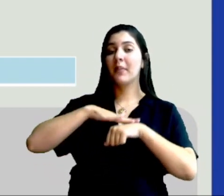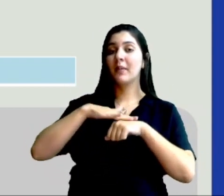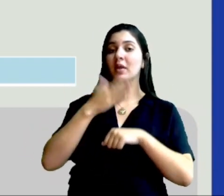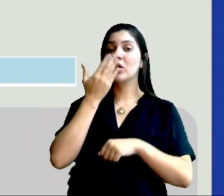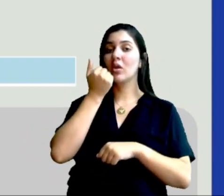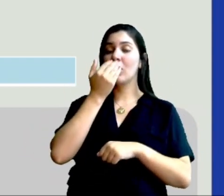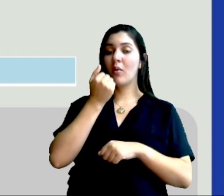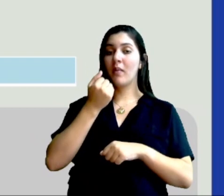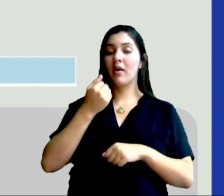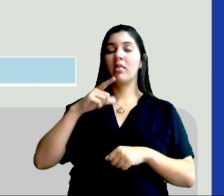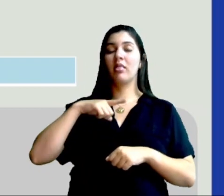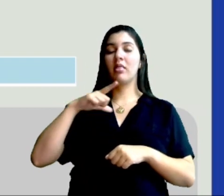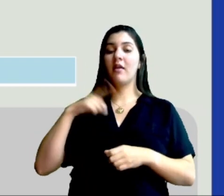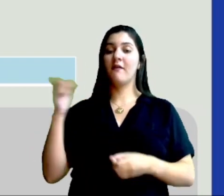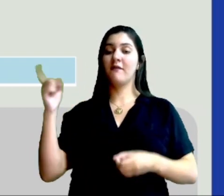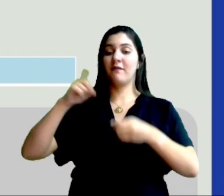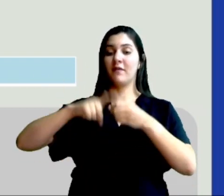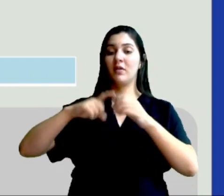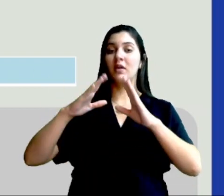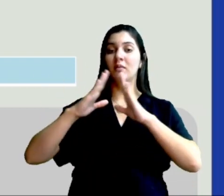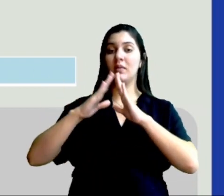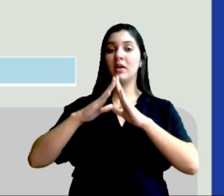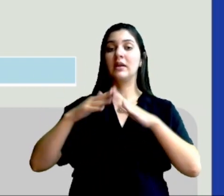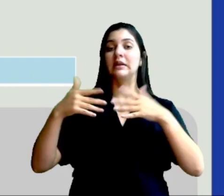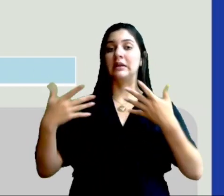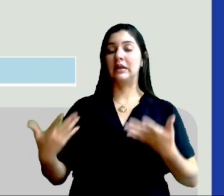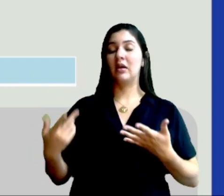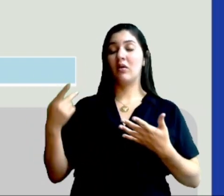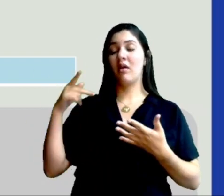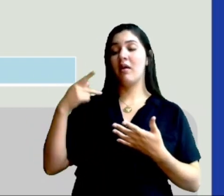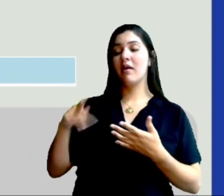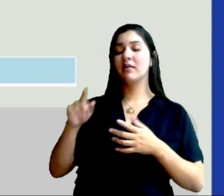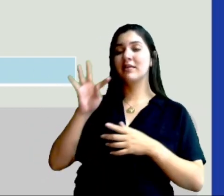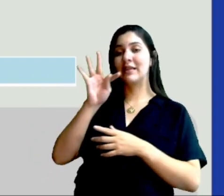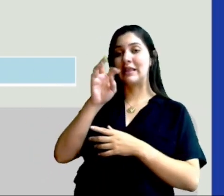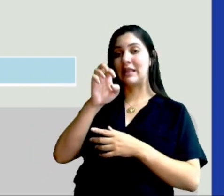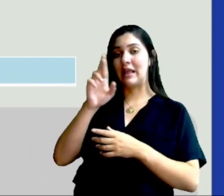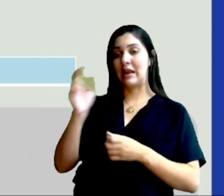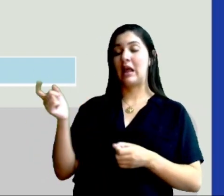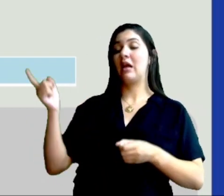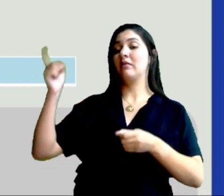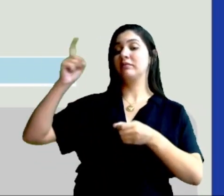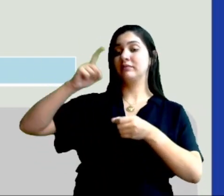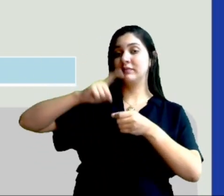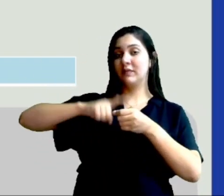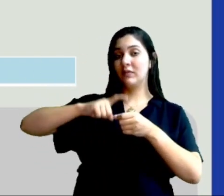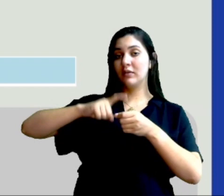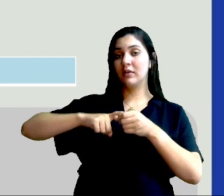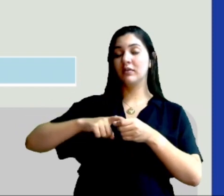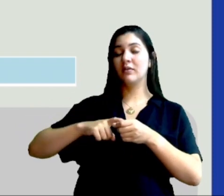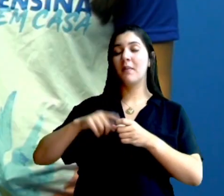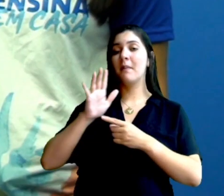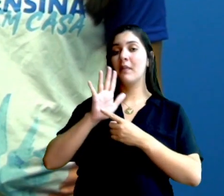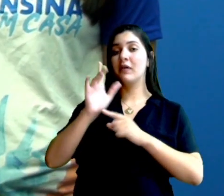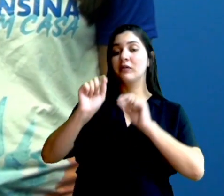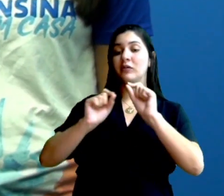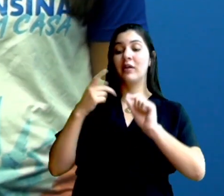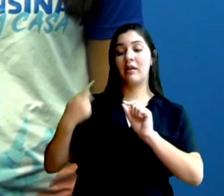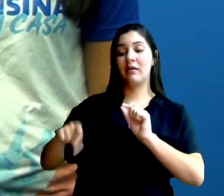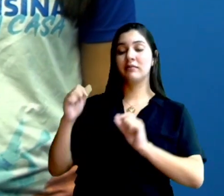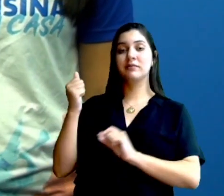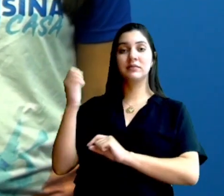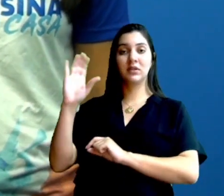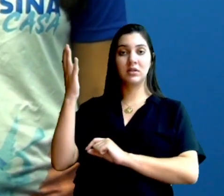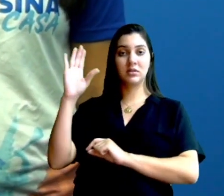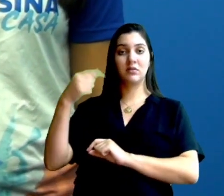comer, terá voltado para casa. Então, esse terá voltado indica que essa